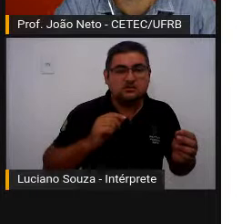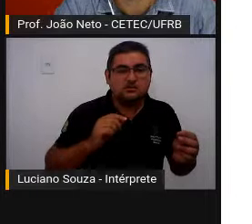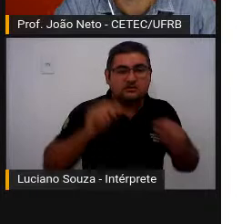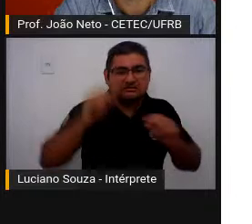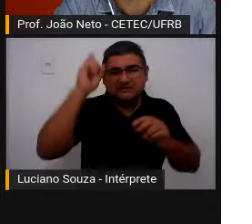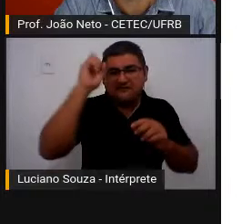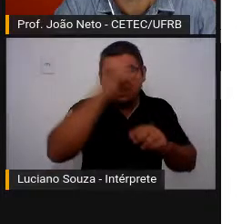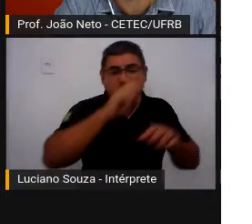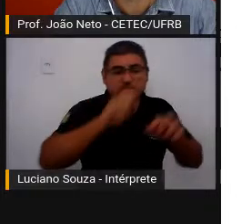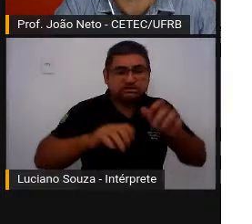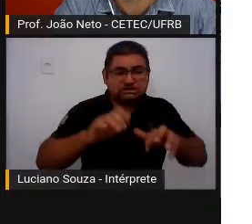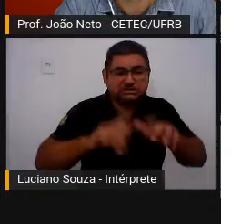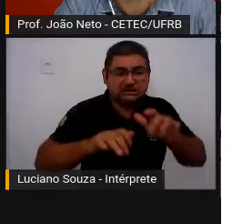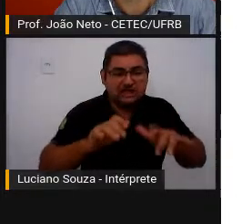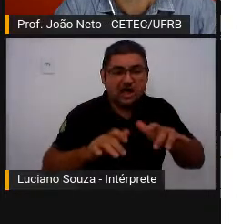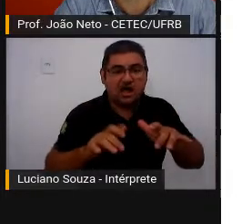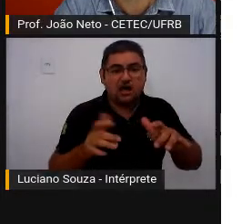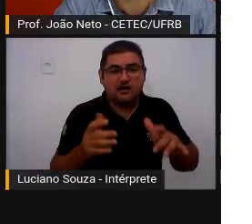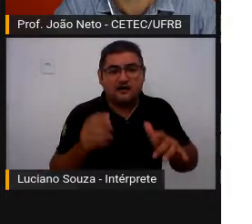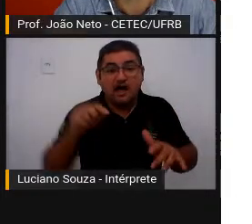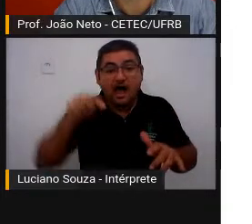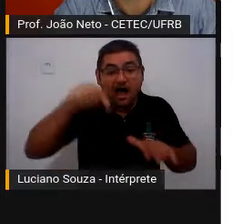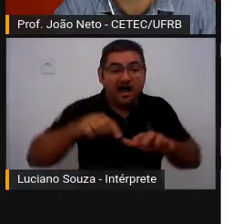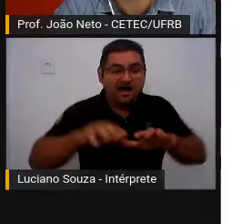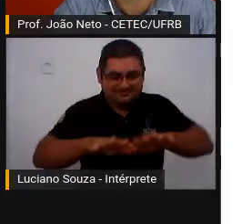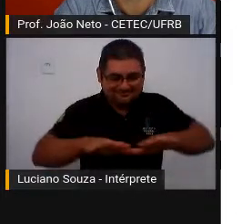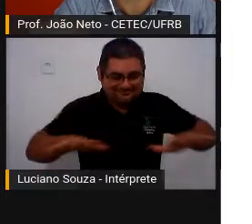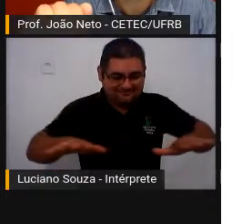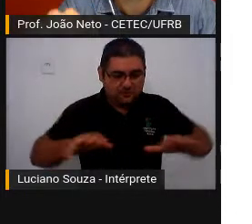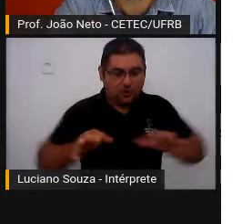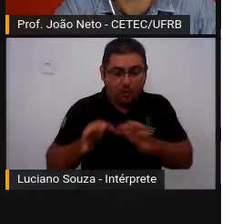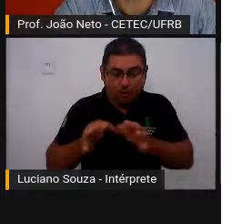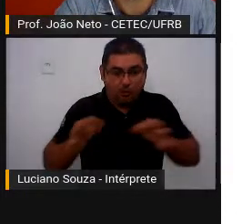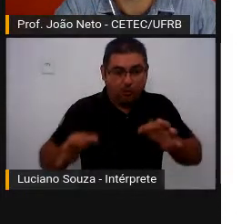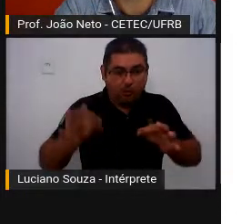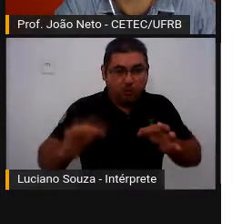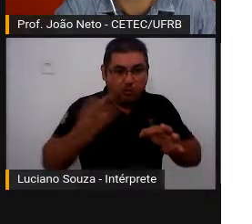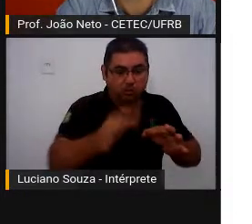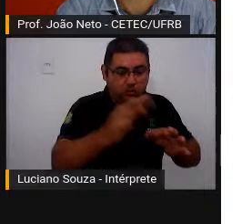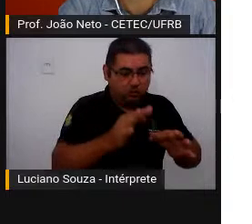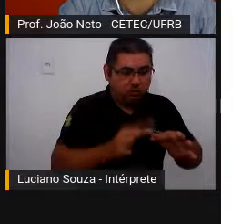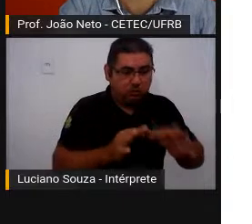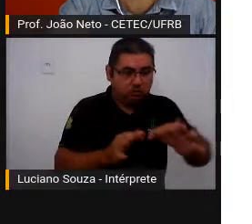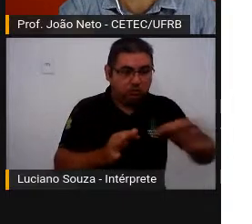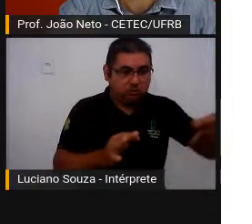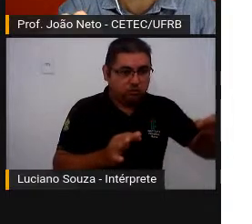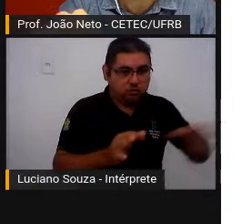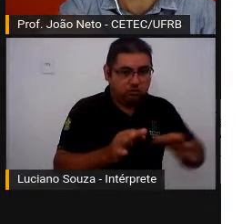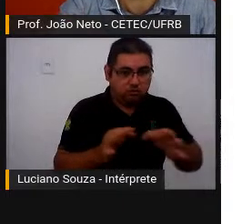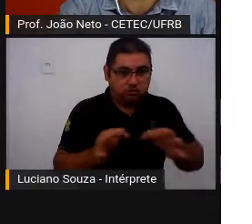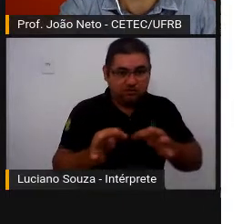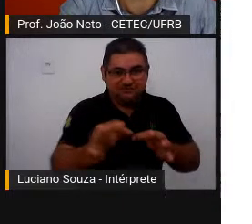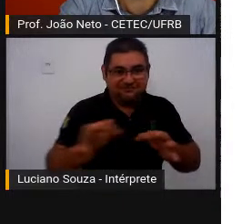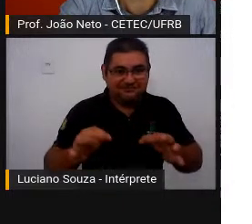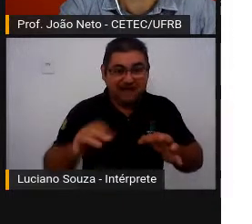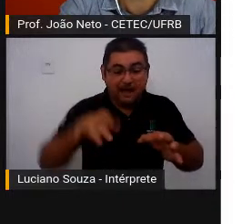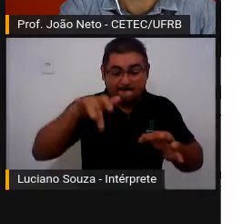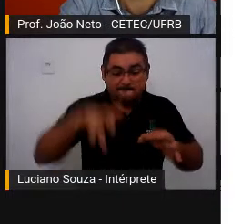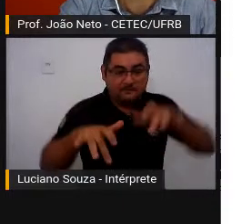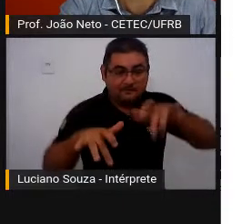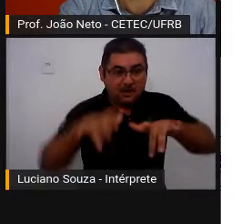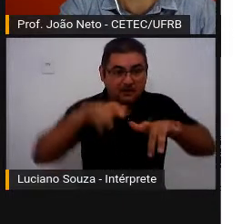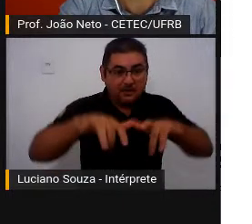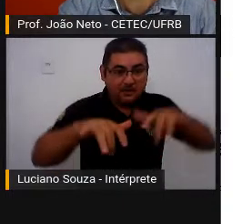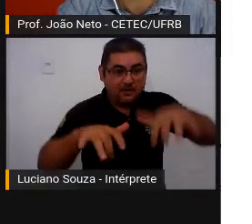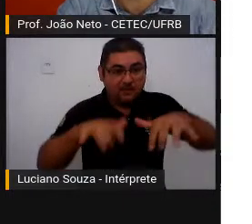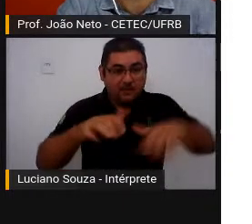digitar uma tecla o vez e aí tem esse dispositivo essa tecnologia assistiva em que a pessoa a com esse